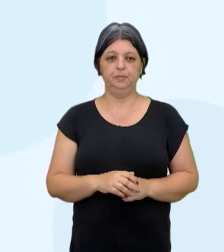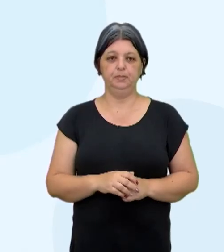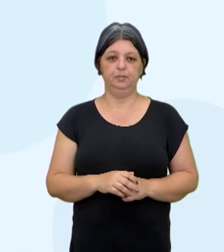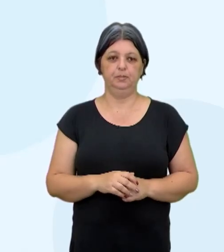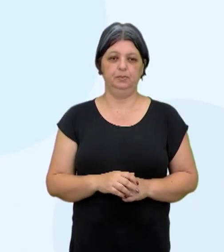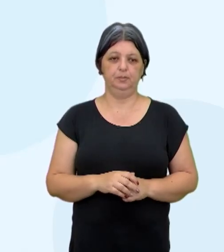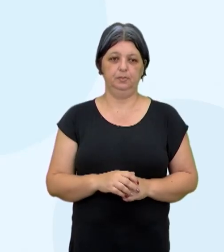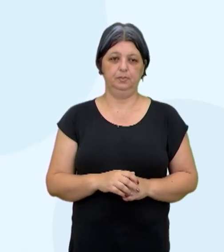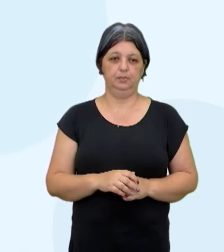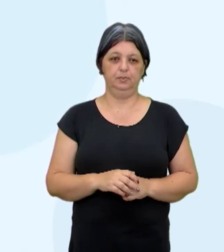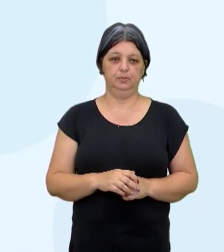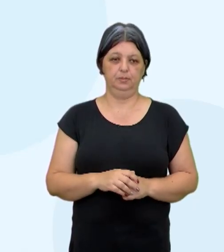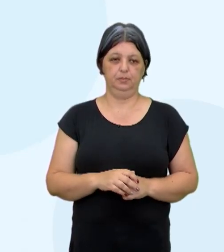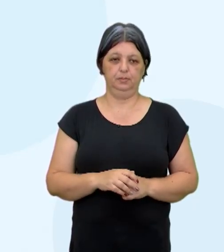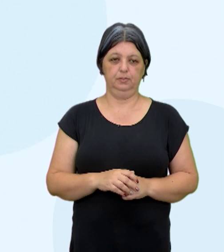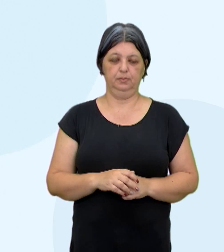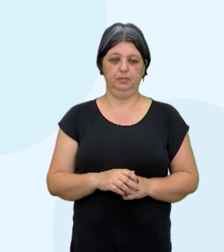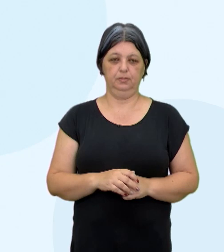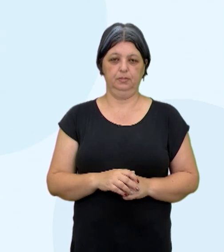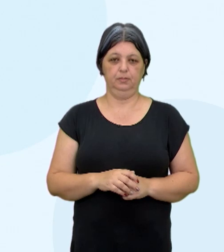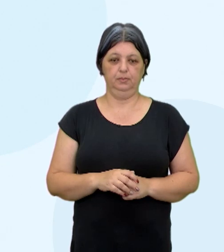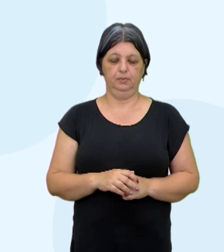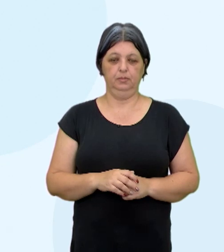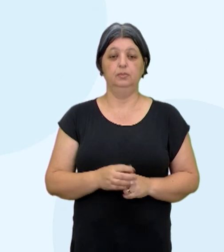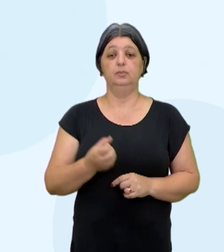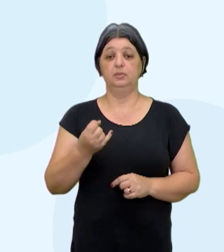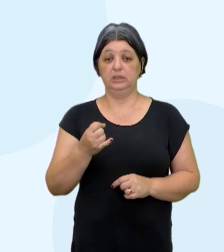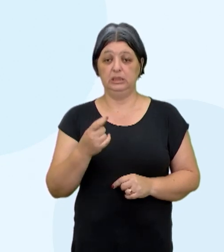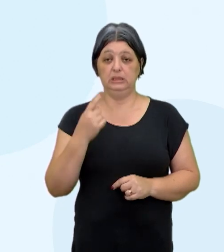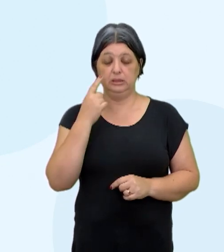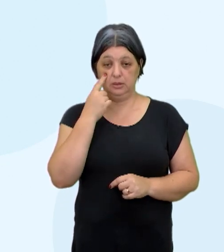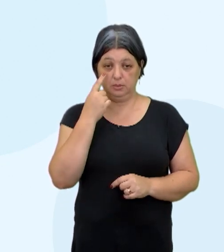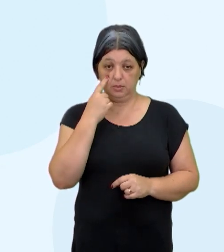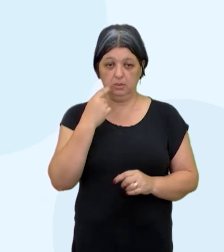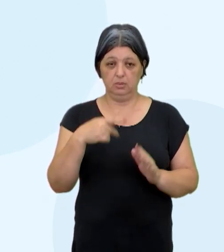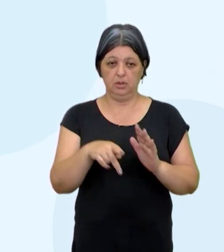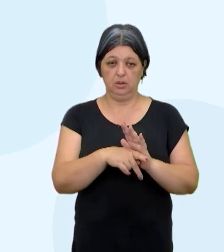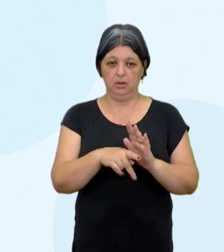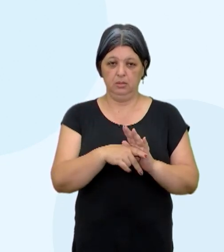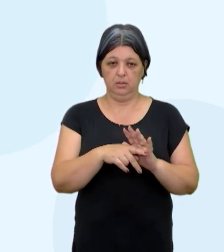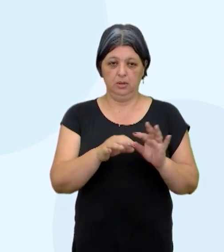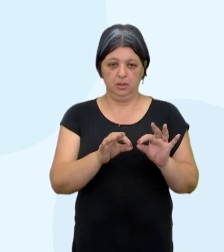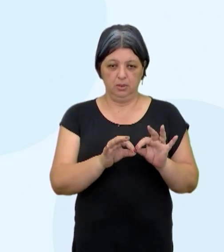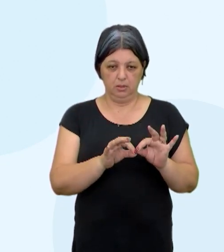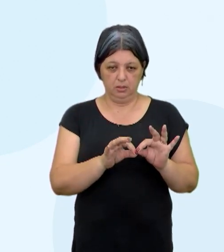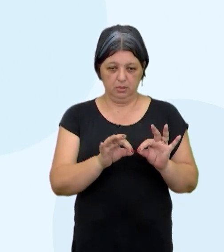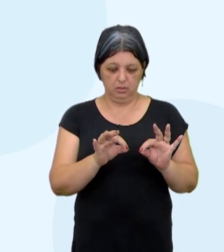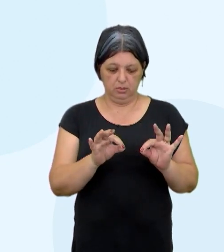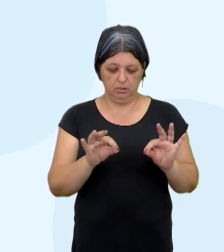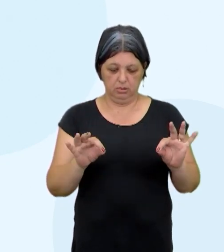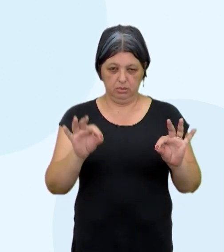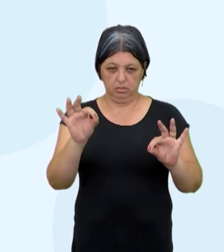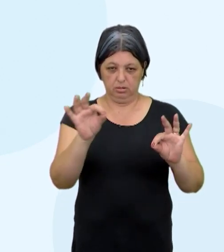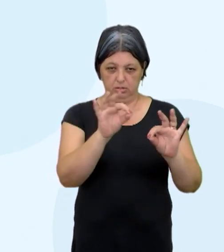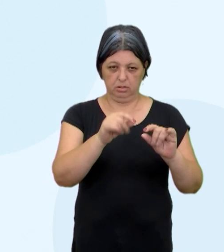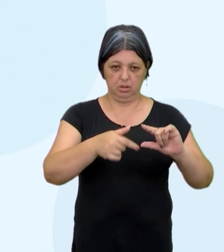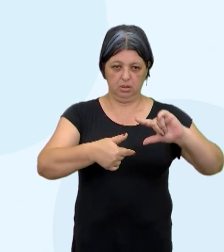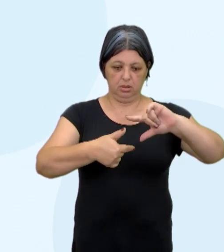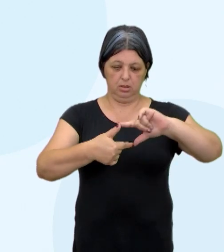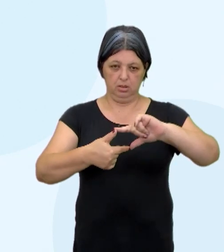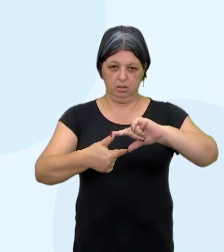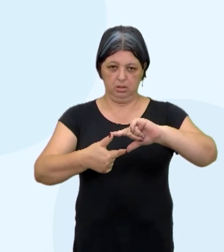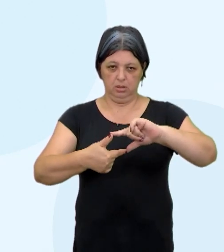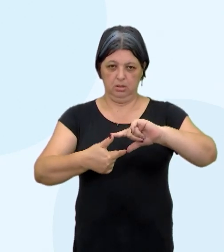a tela para preto, em vez de apagar, perdão. Se eu simplesmente vim aqui, ó, estes ângulos internos do octógono são todos